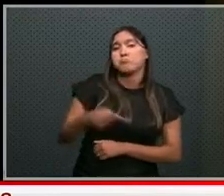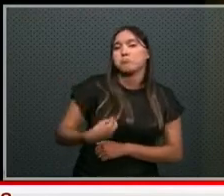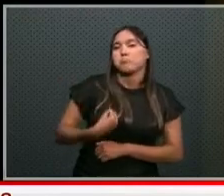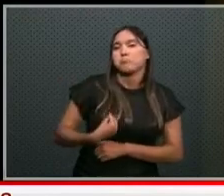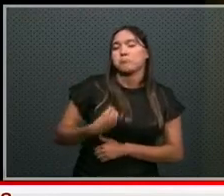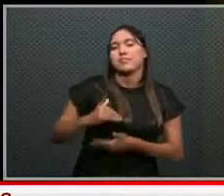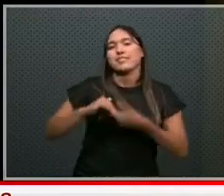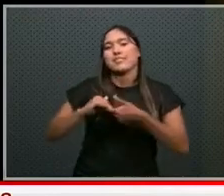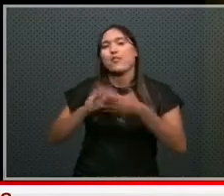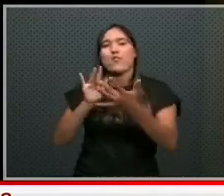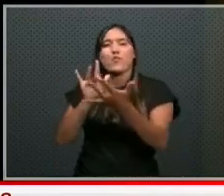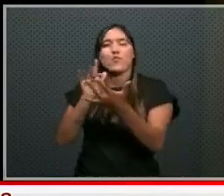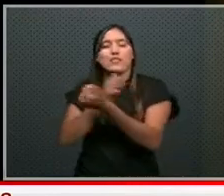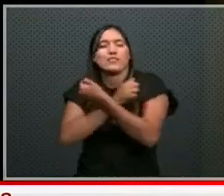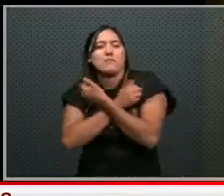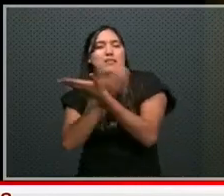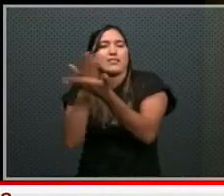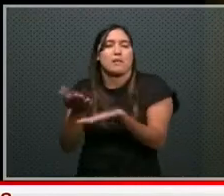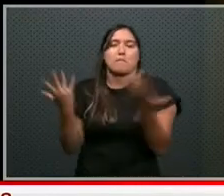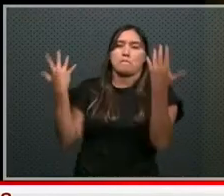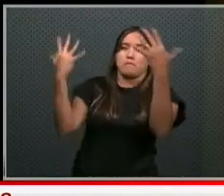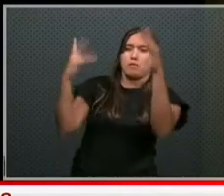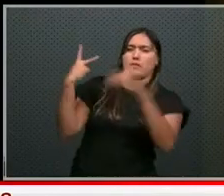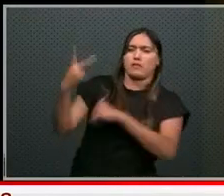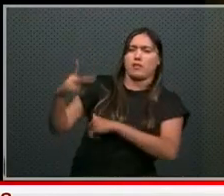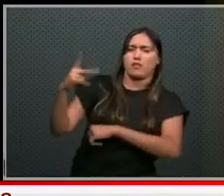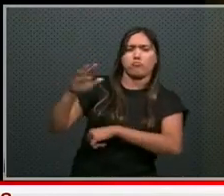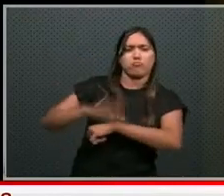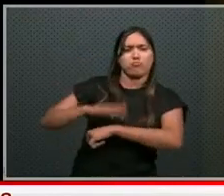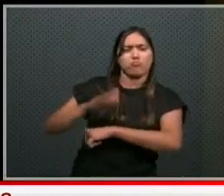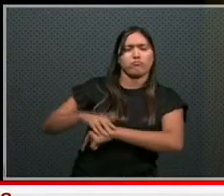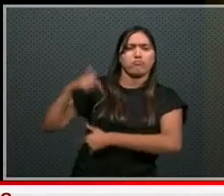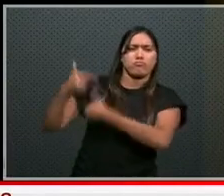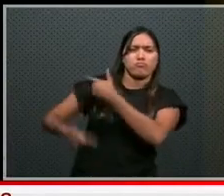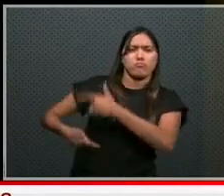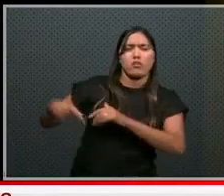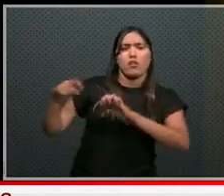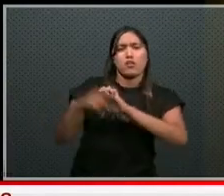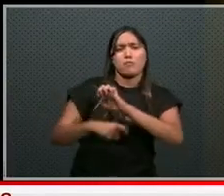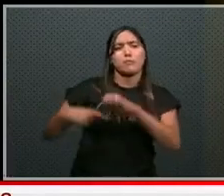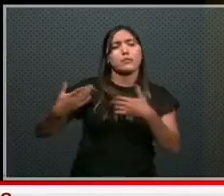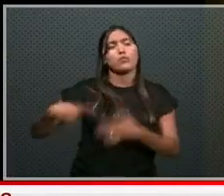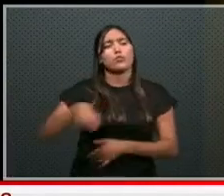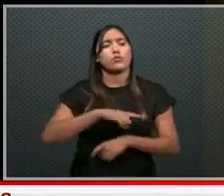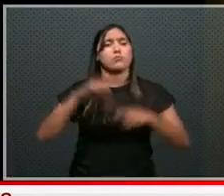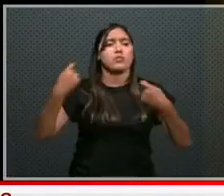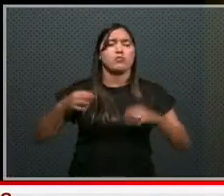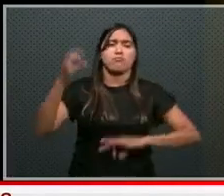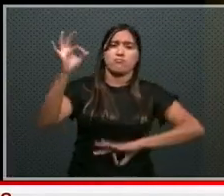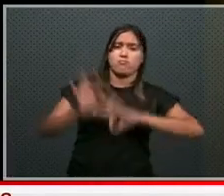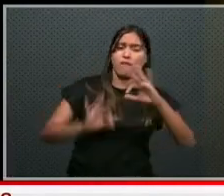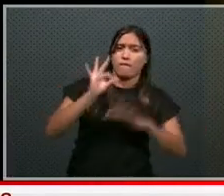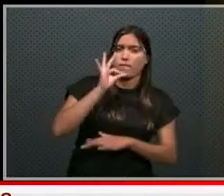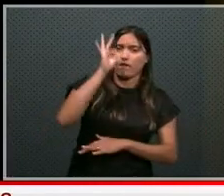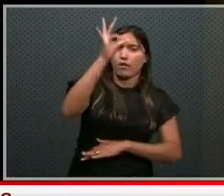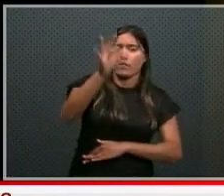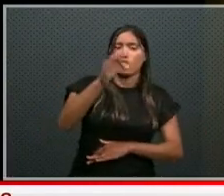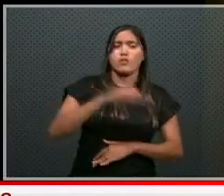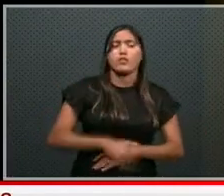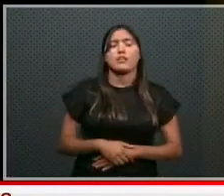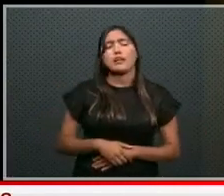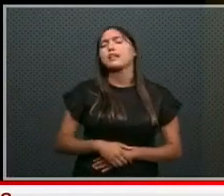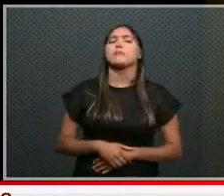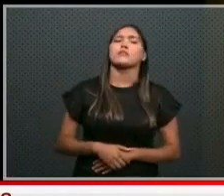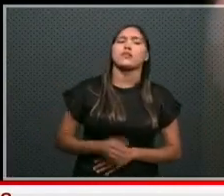saudá-la e dar um abraço nela parabenizar o histórico que ela tem na Embrapa então nós precisamos construir esse futuro em defesa